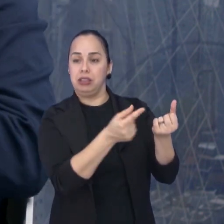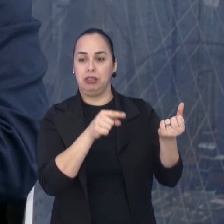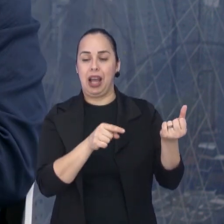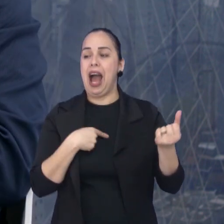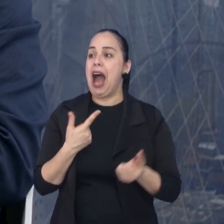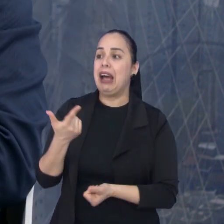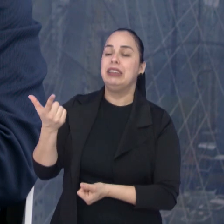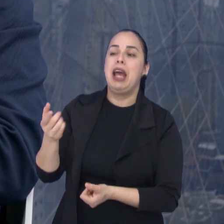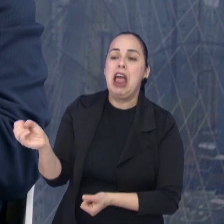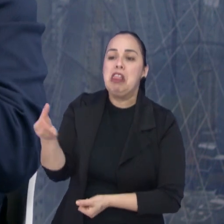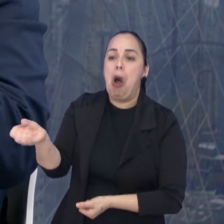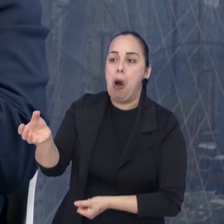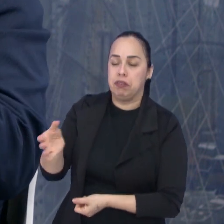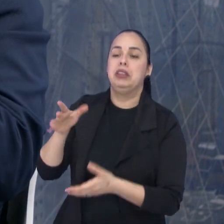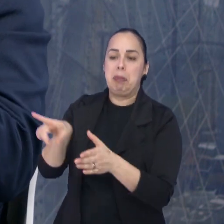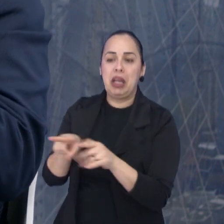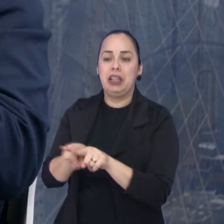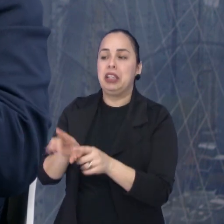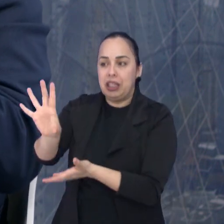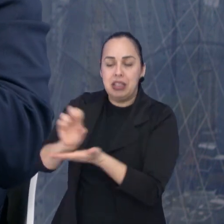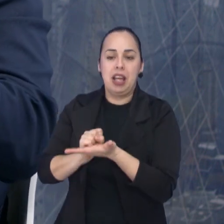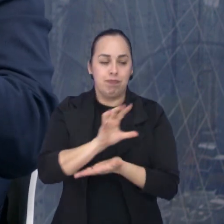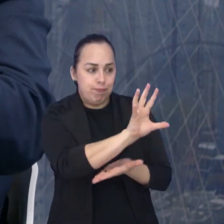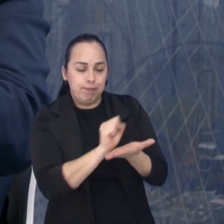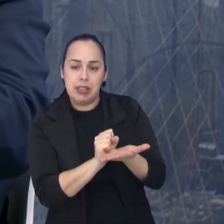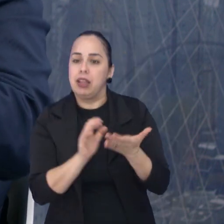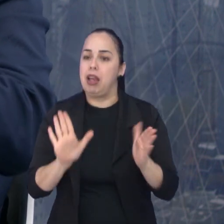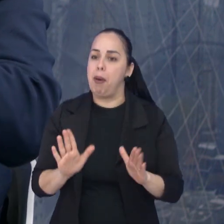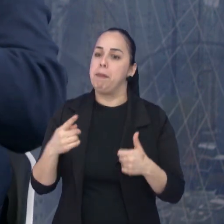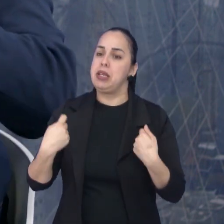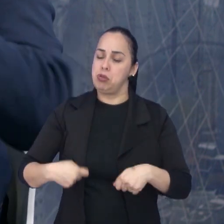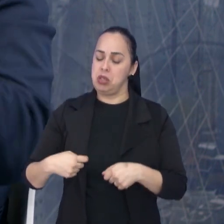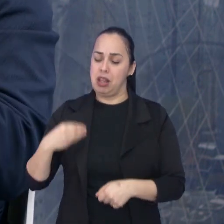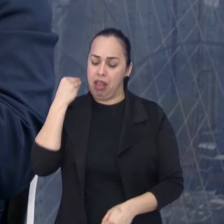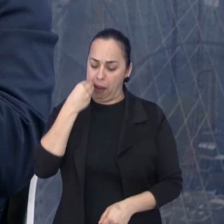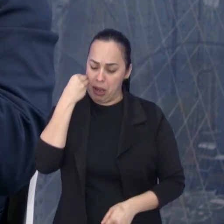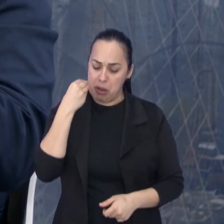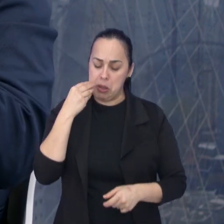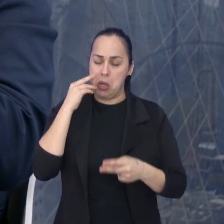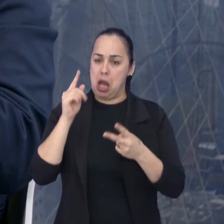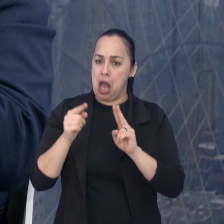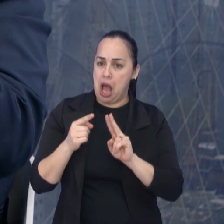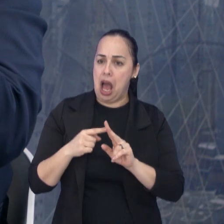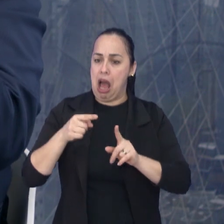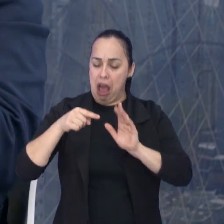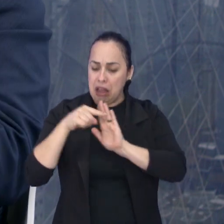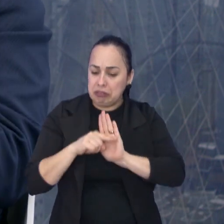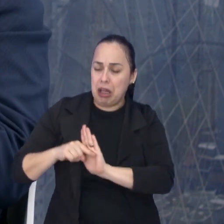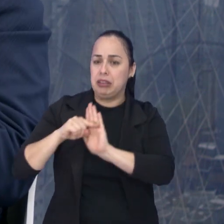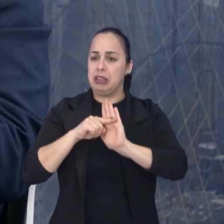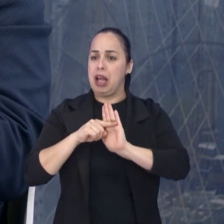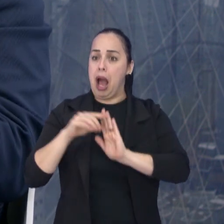na moda, e aí é complicado. Eu preciso entender a minha oferta, ver a minha experiência, analisar as minhas expectativas,